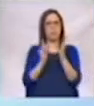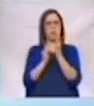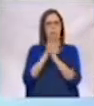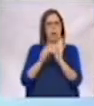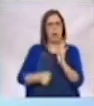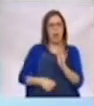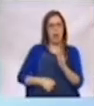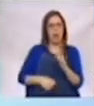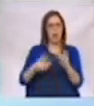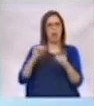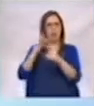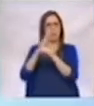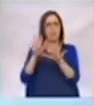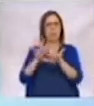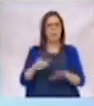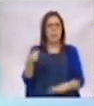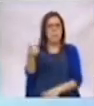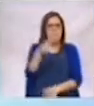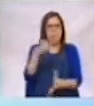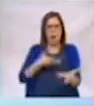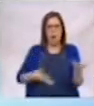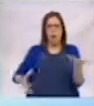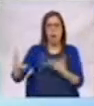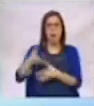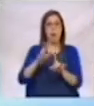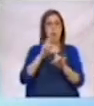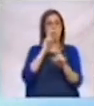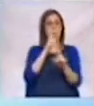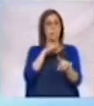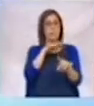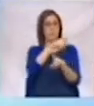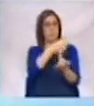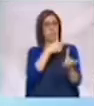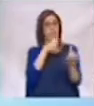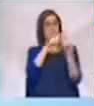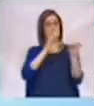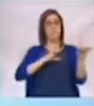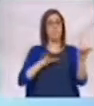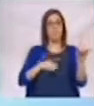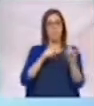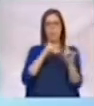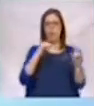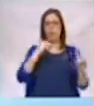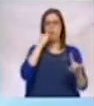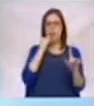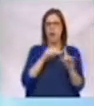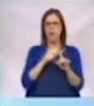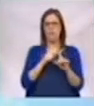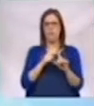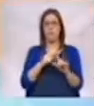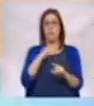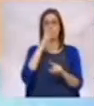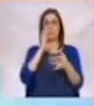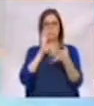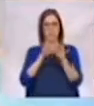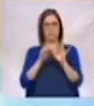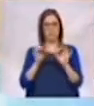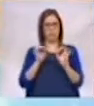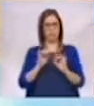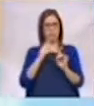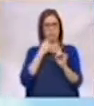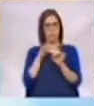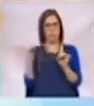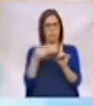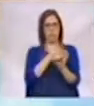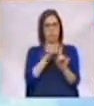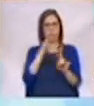muçulmanos, cristãos e animistas pacificamente. Mas o impacto destas decisões no mundo são gravíssimas. E sublinha a incoerência do